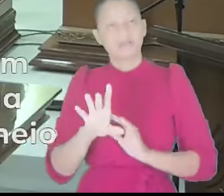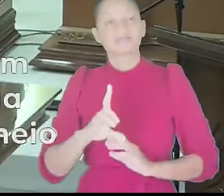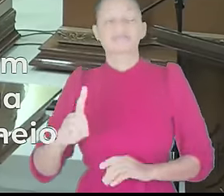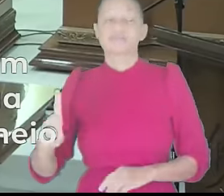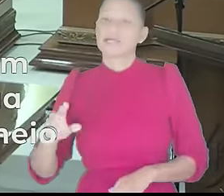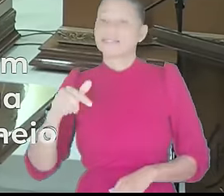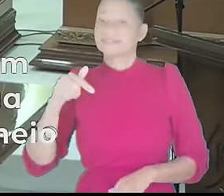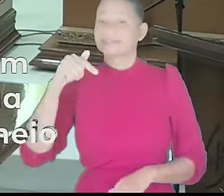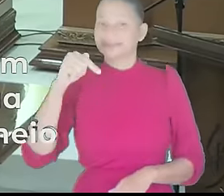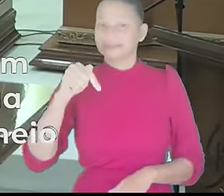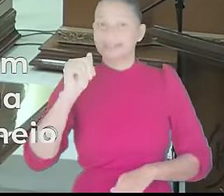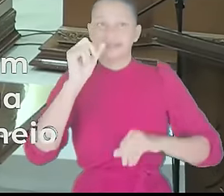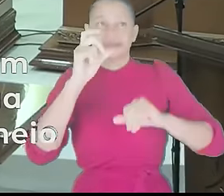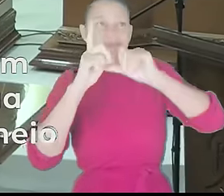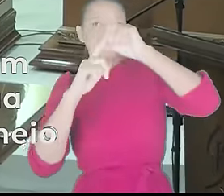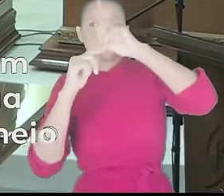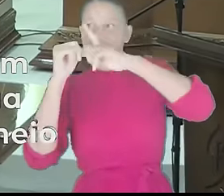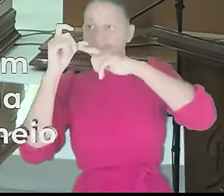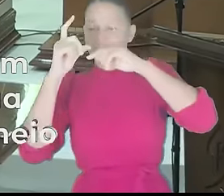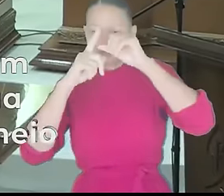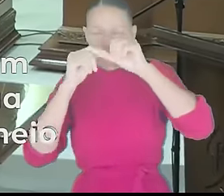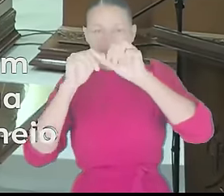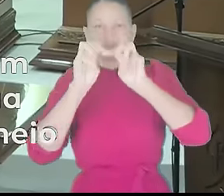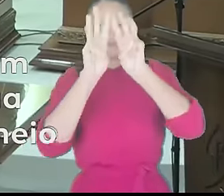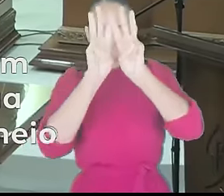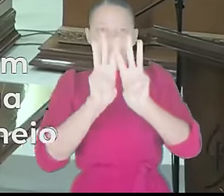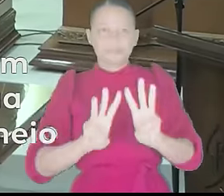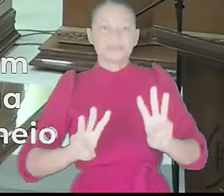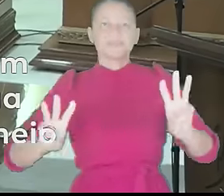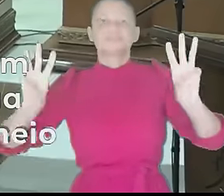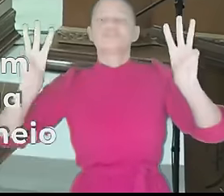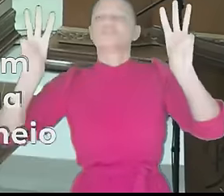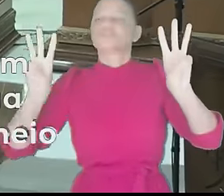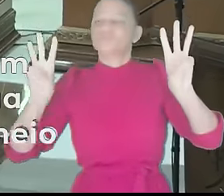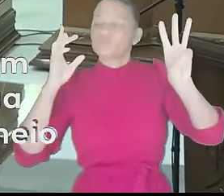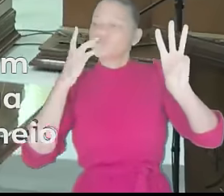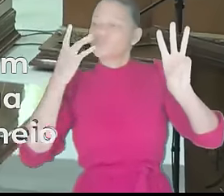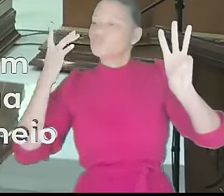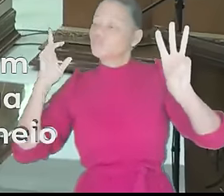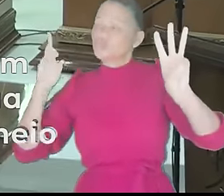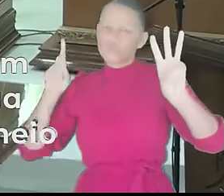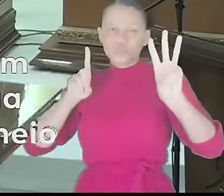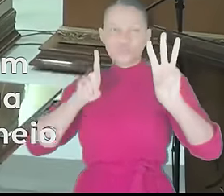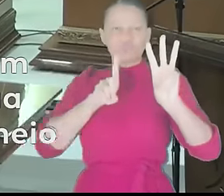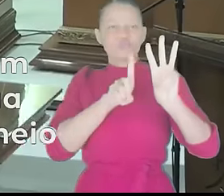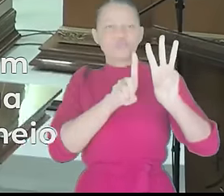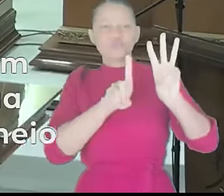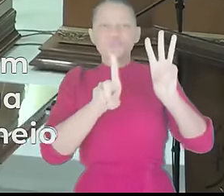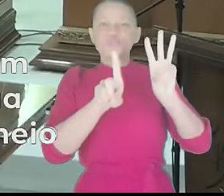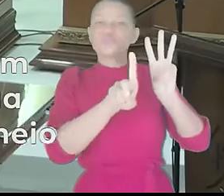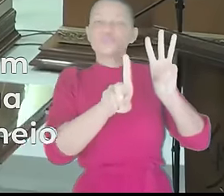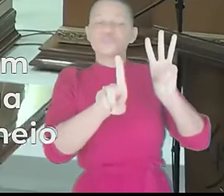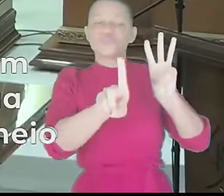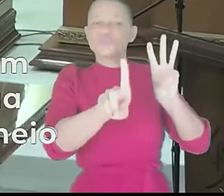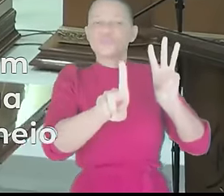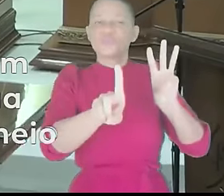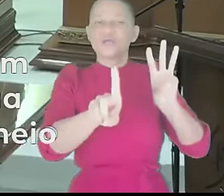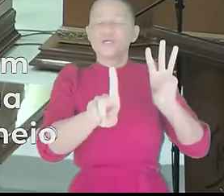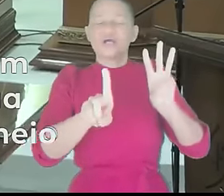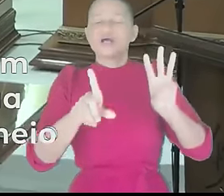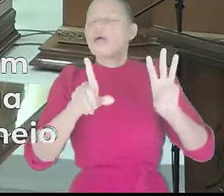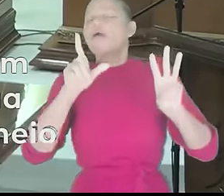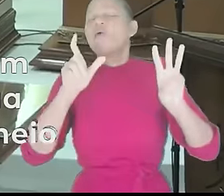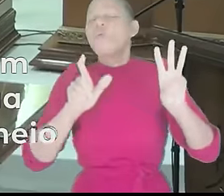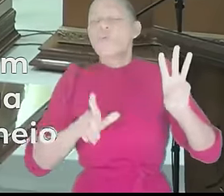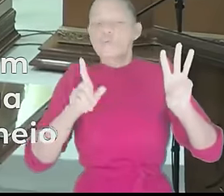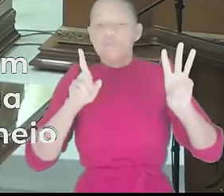estrelas, que anda no meio dos sete castiçais de ouro. Peraí, que anda onde?